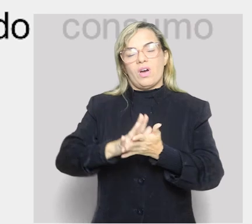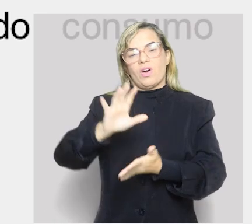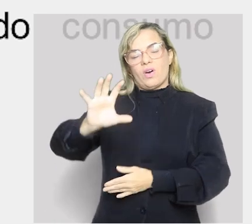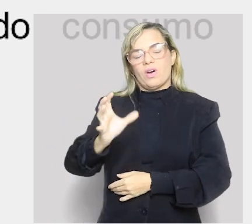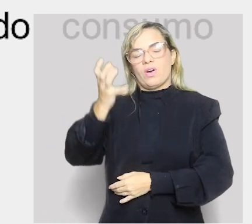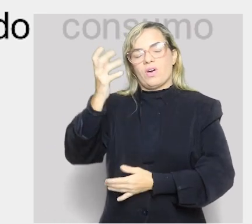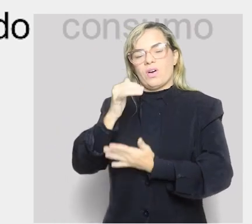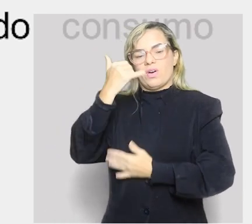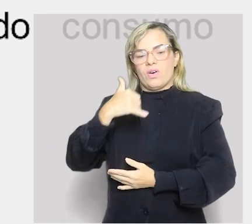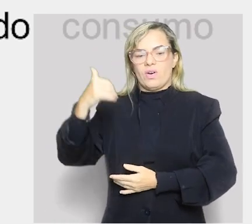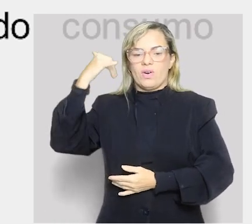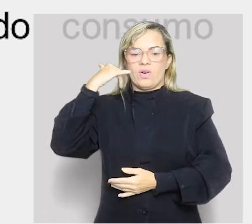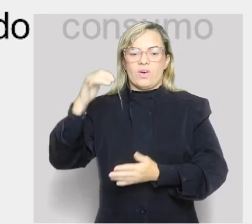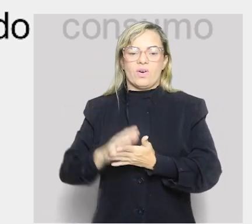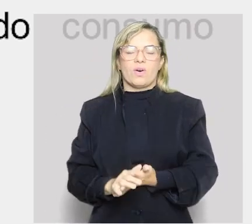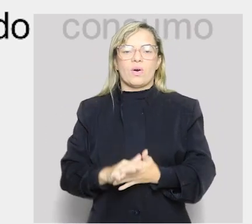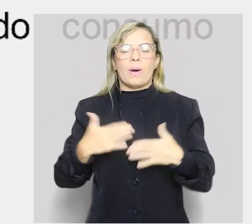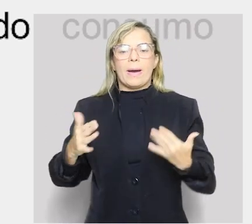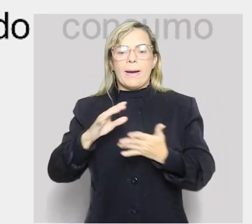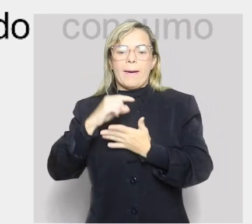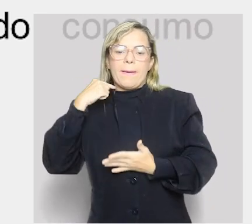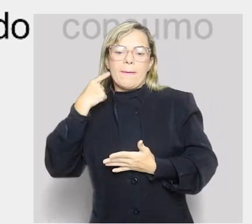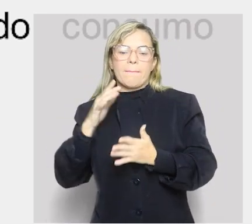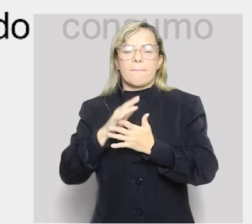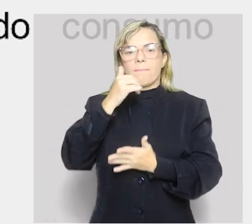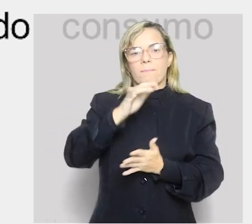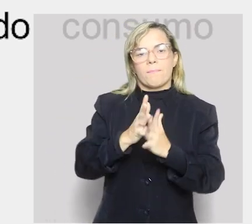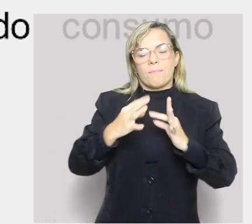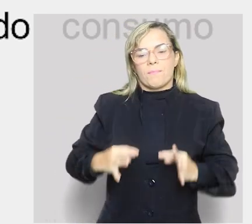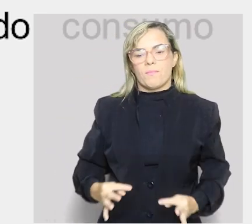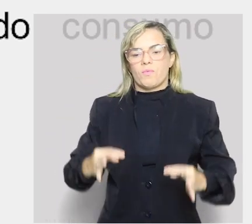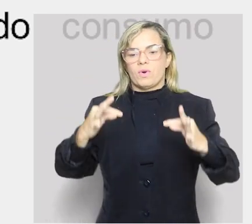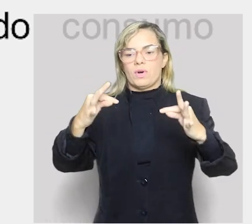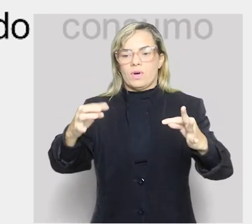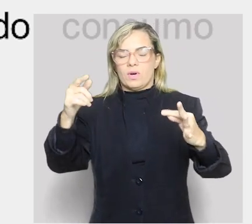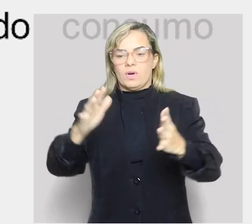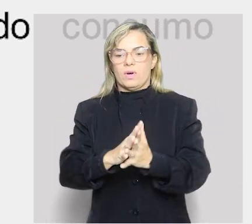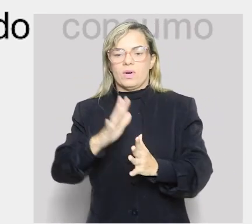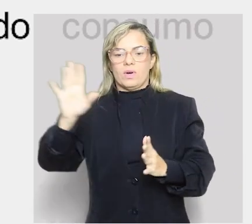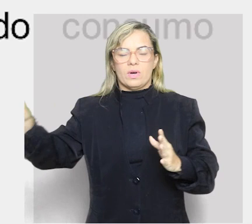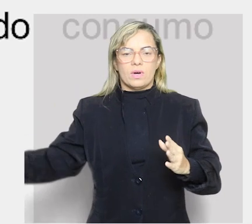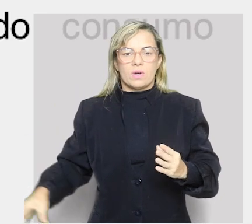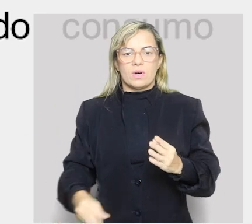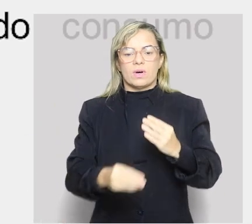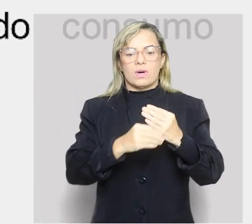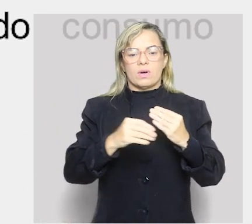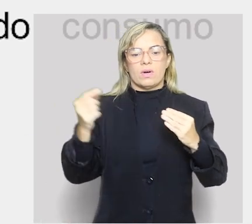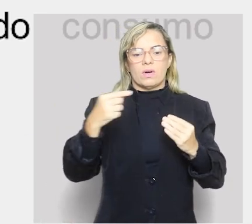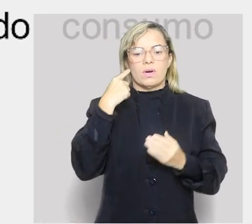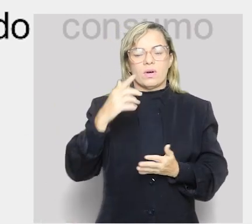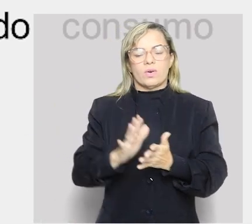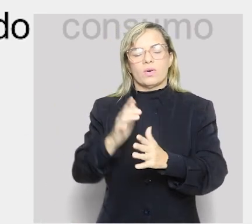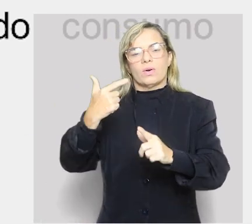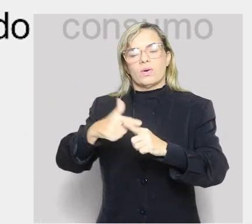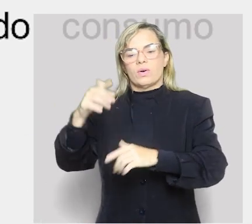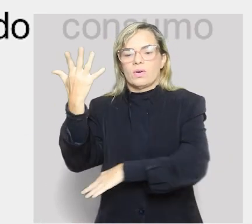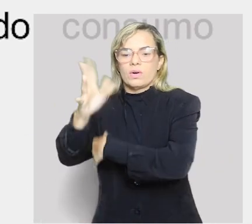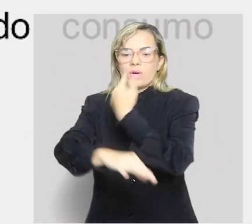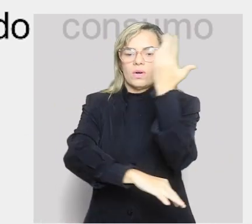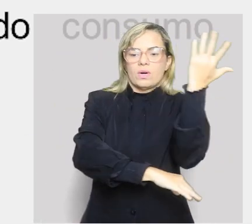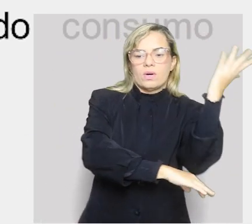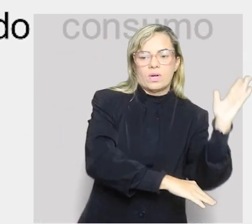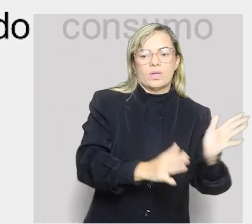O lixo eletroeletrônico é mais um desafio que se soma aos problemas ambientais da atualidade. O